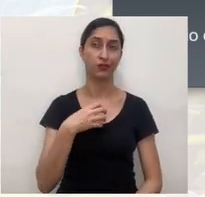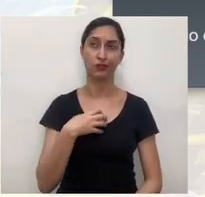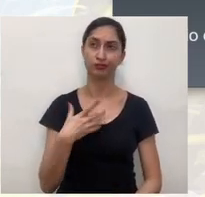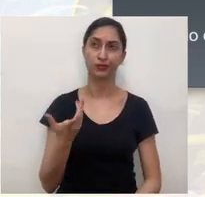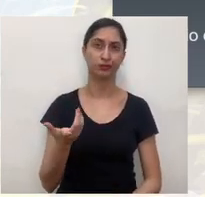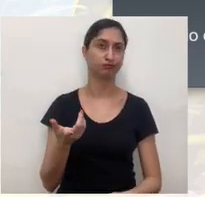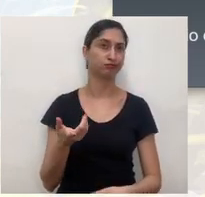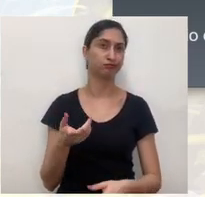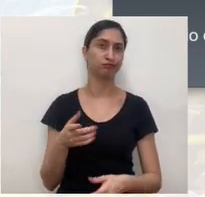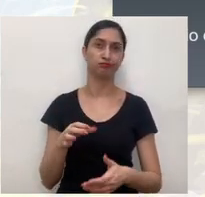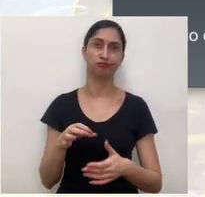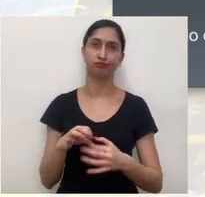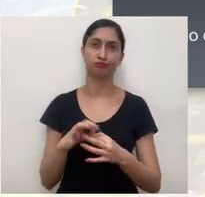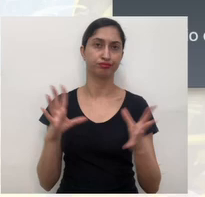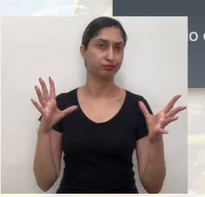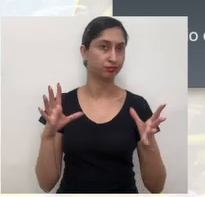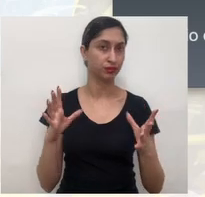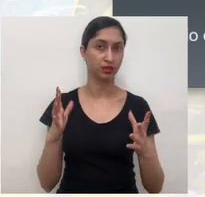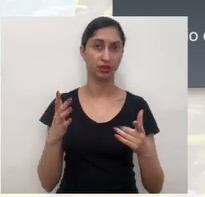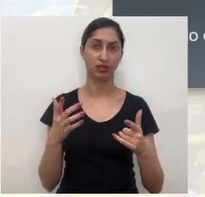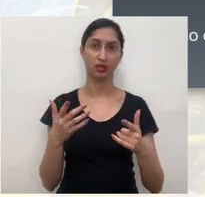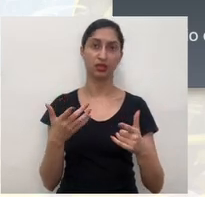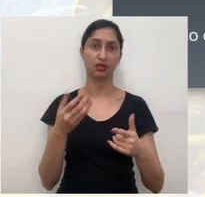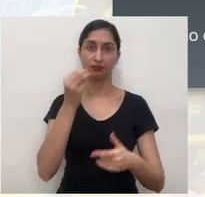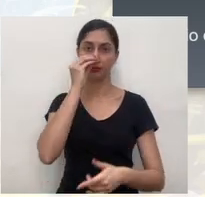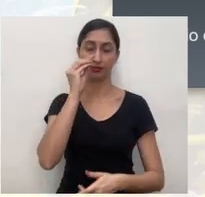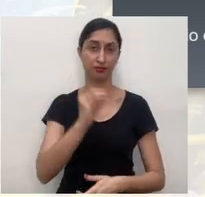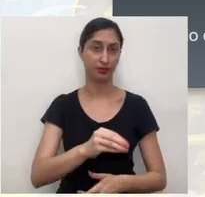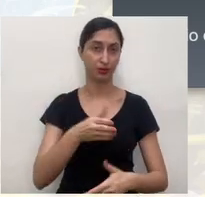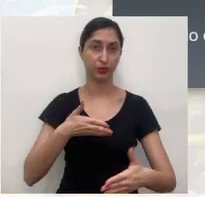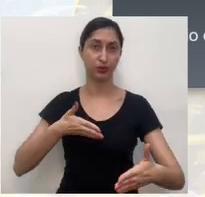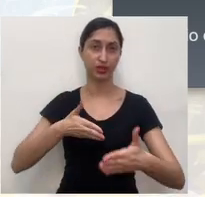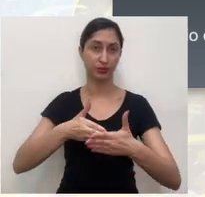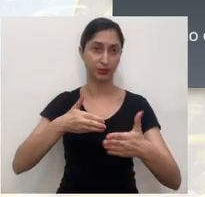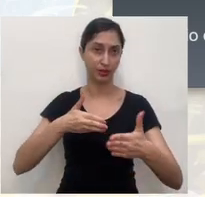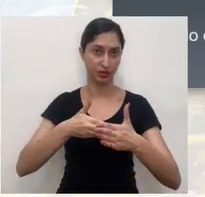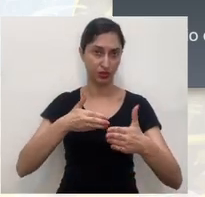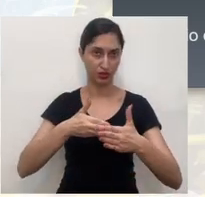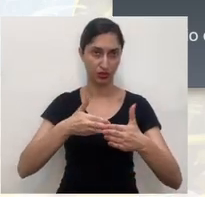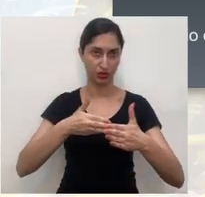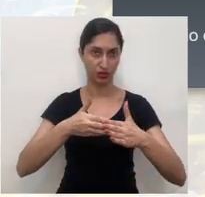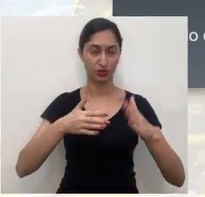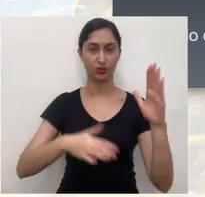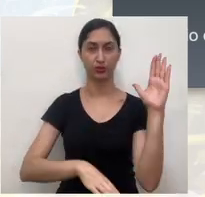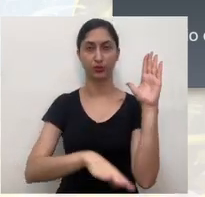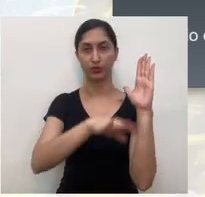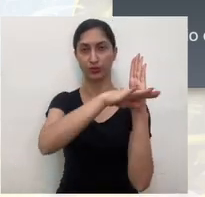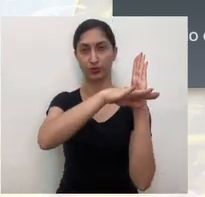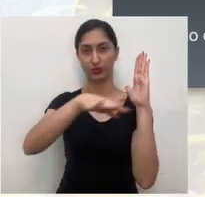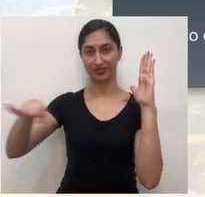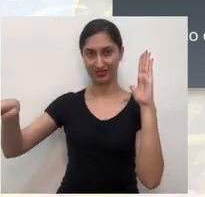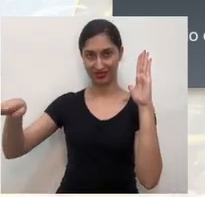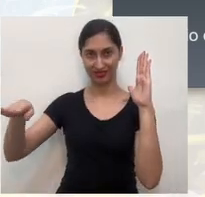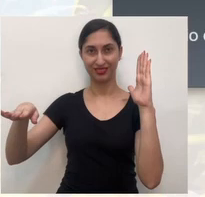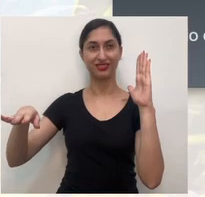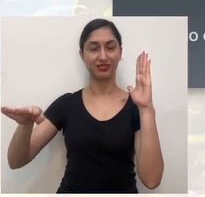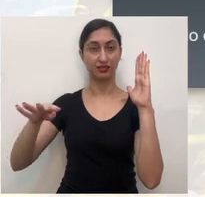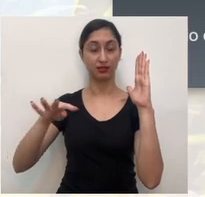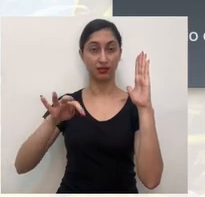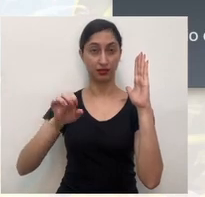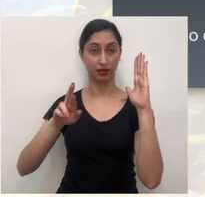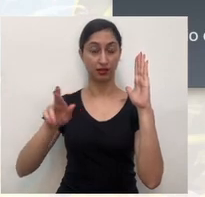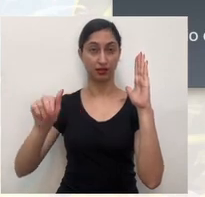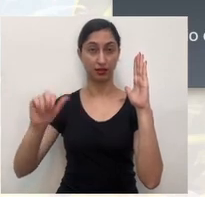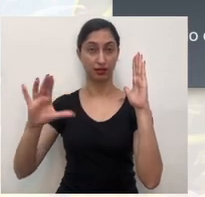desconhecendo ou ignorando o limite retilíneo desse terraço. Eu afirmo a vocês, pela experiência que eu tive com